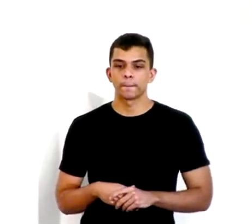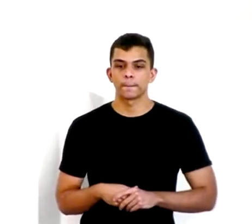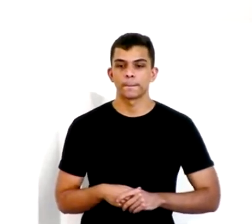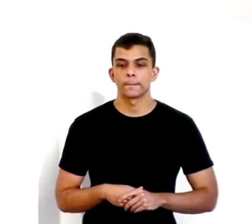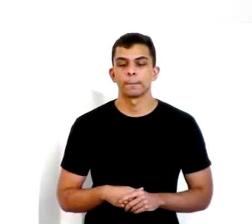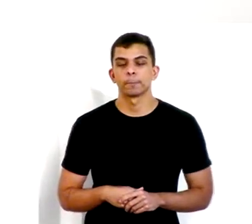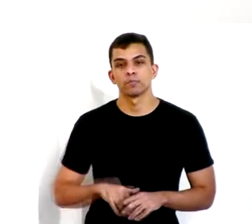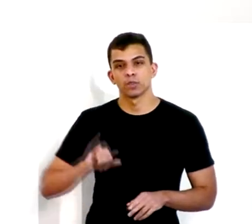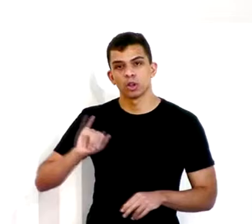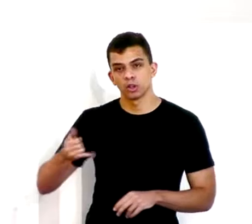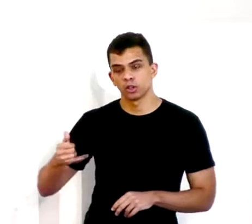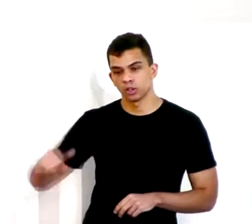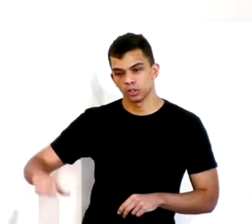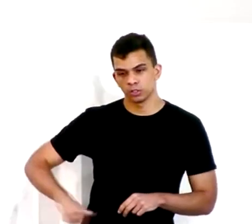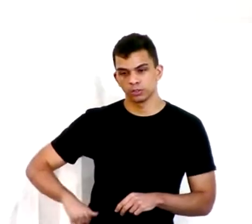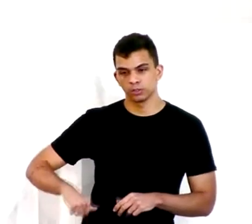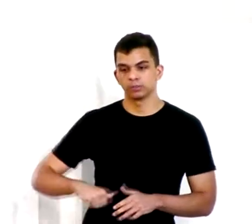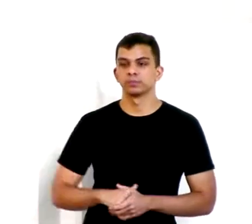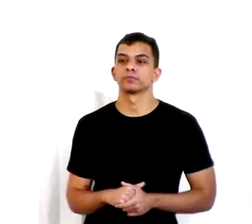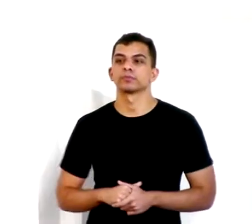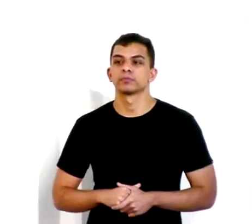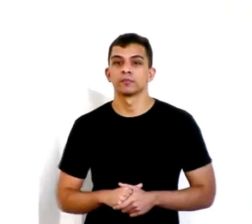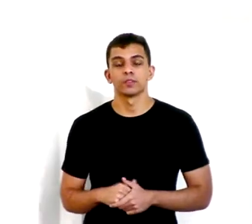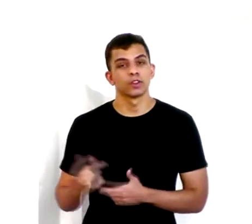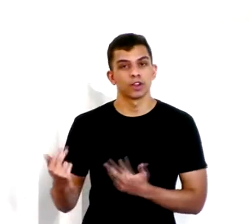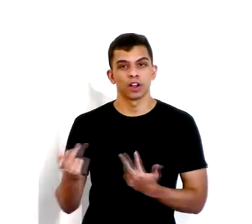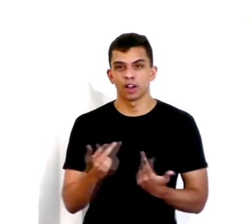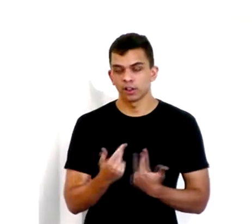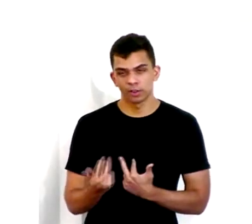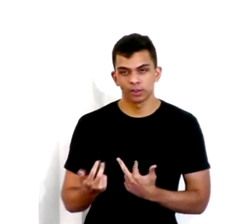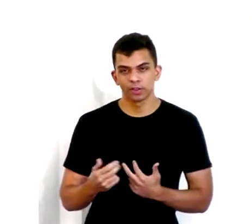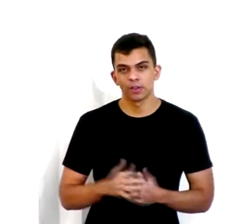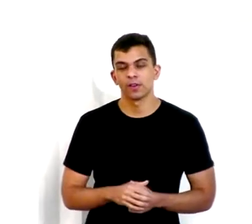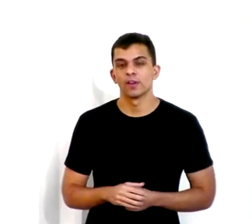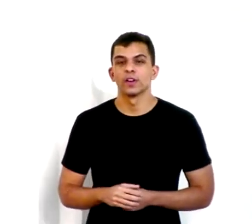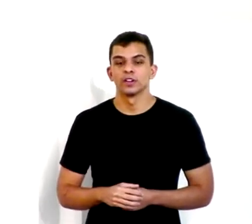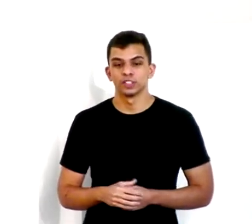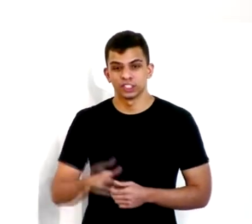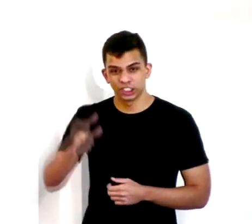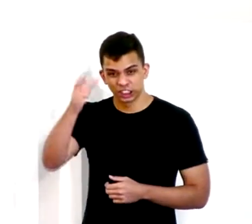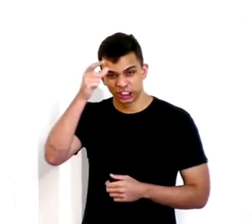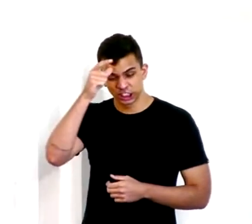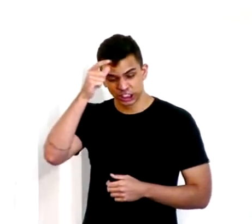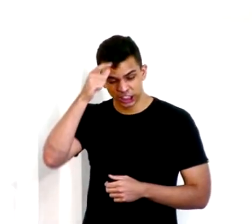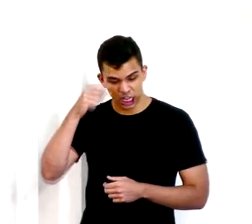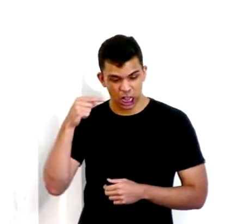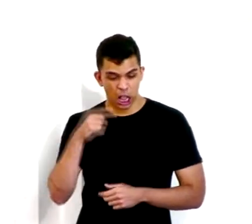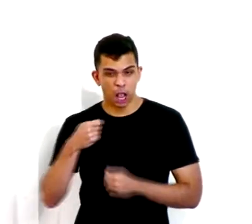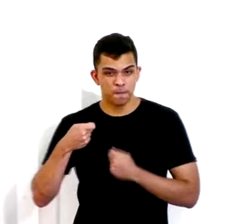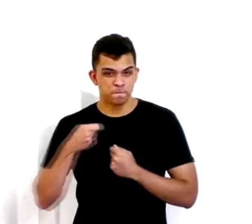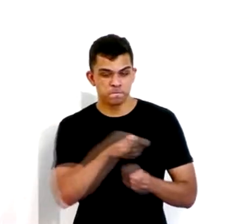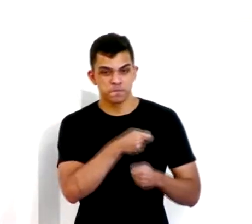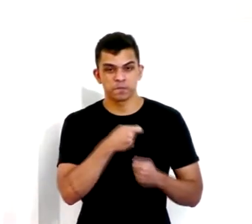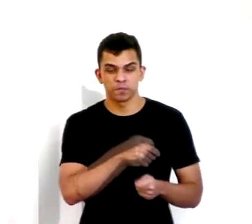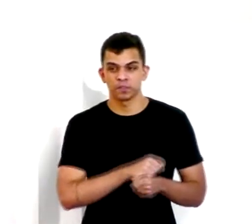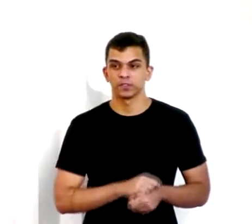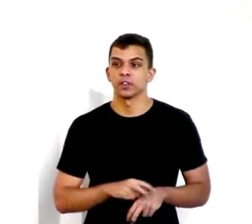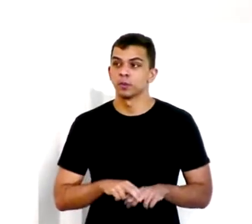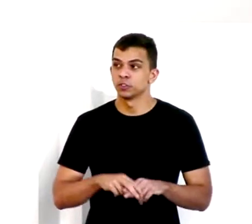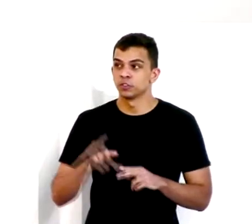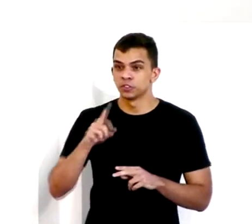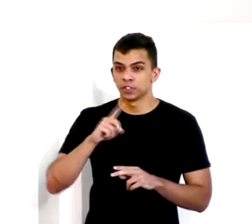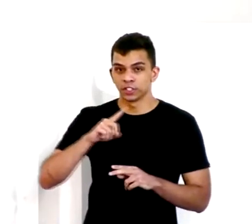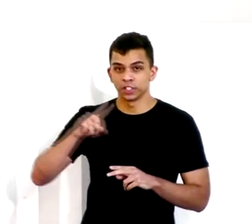Naquilo que nós podemos ter acesso, o livro de Jó, quando ele é atacado por Satanás, pela permissão de Deus. Podemos sofrer